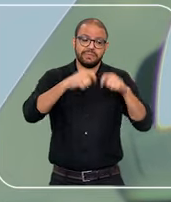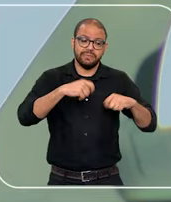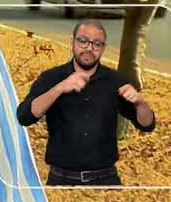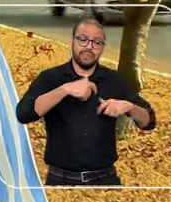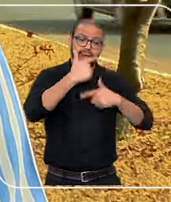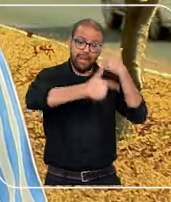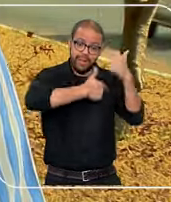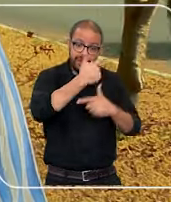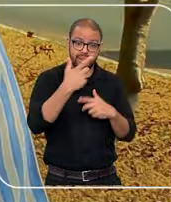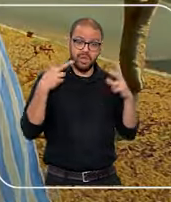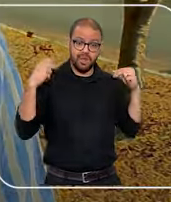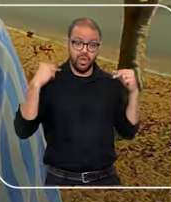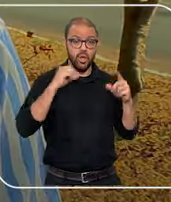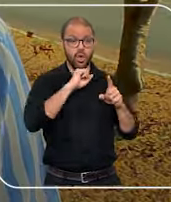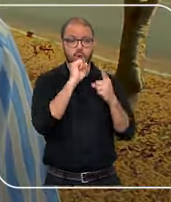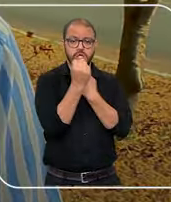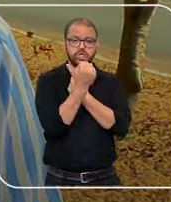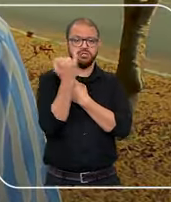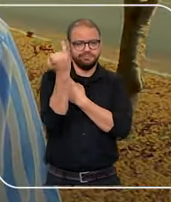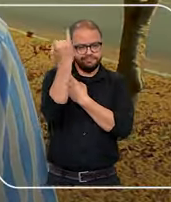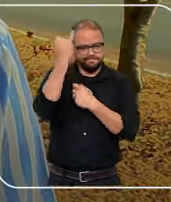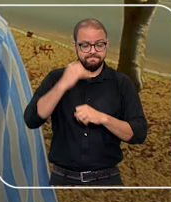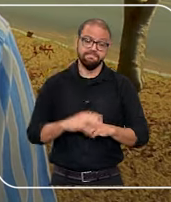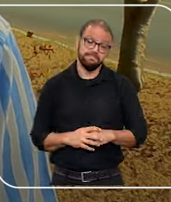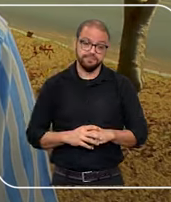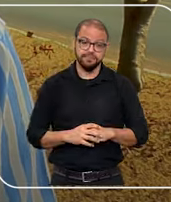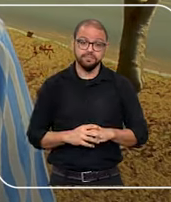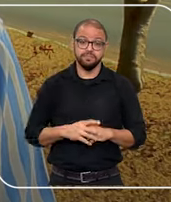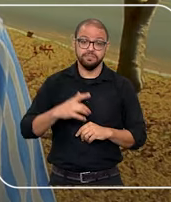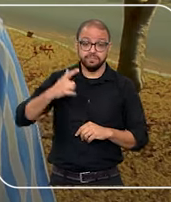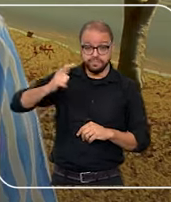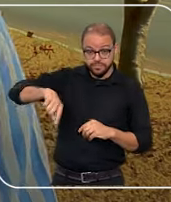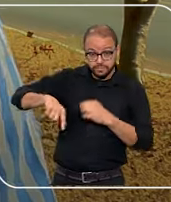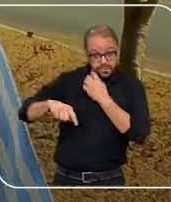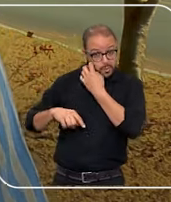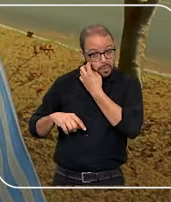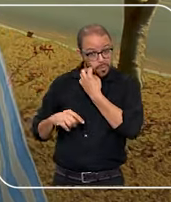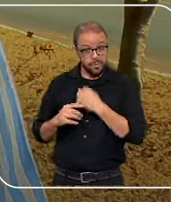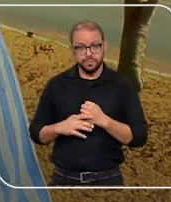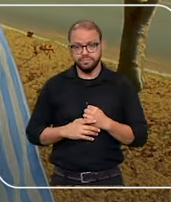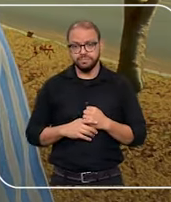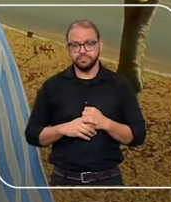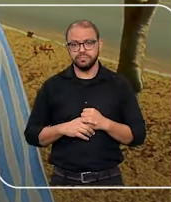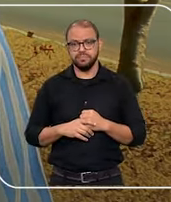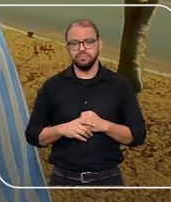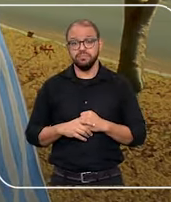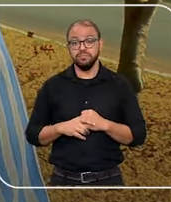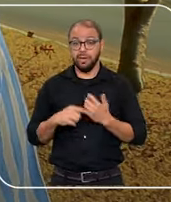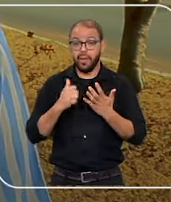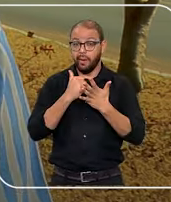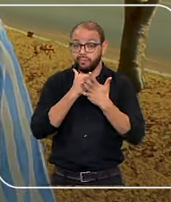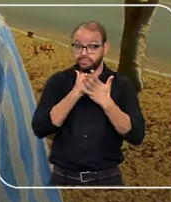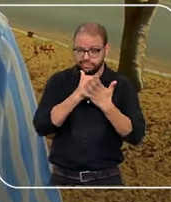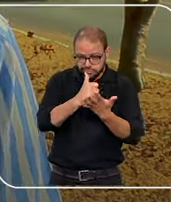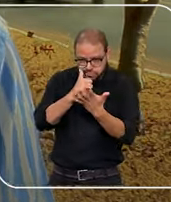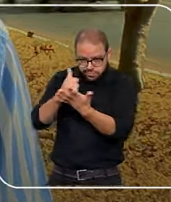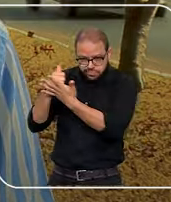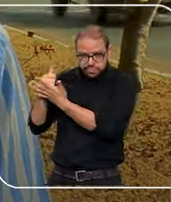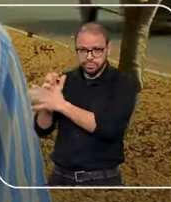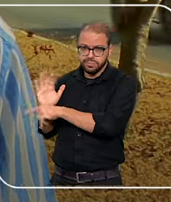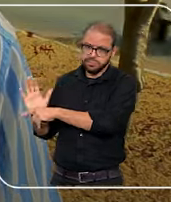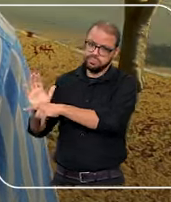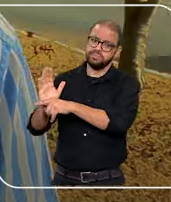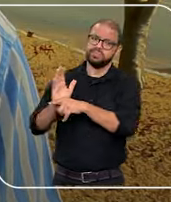desempregadas. Então eles têm uma função social muito grande. E finalmente, em termos da